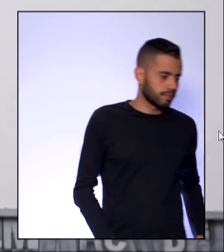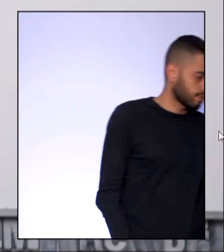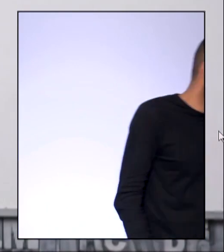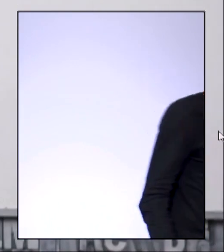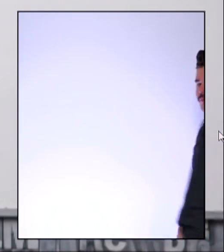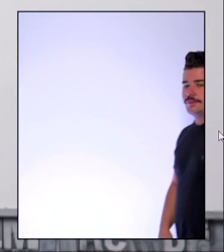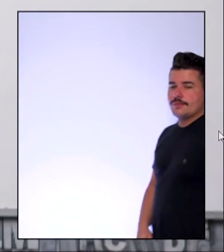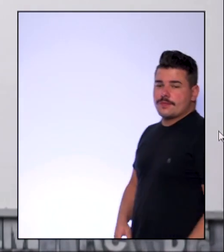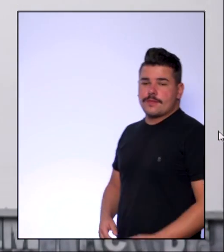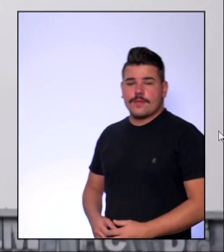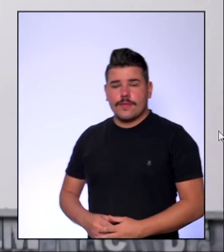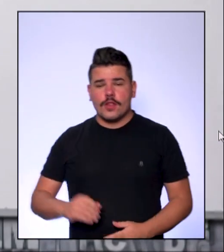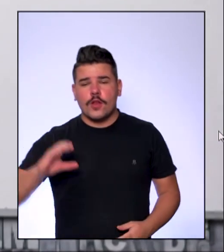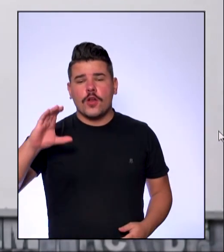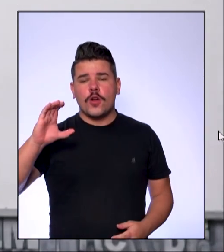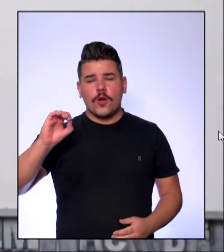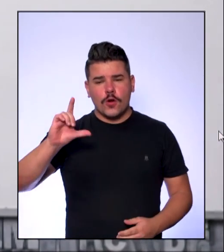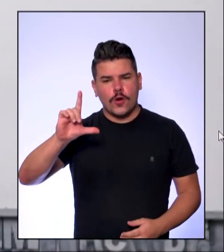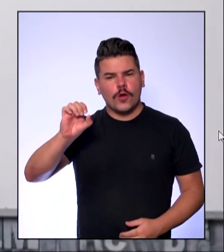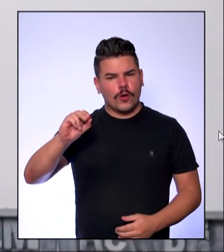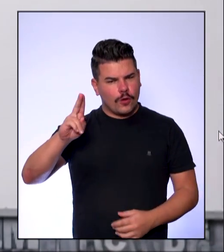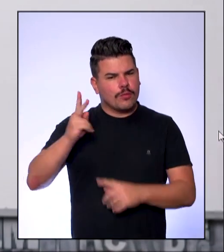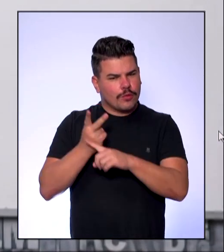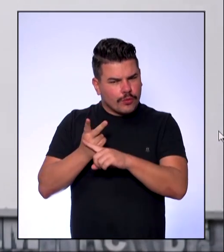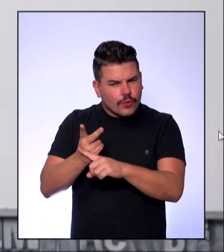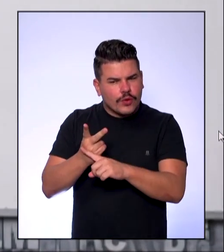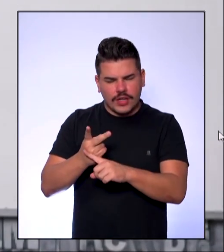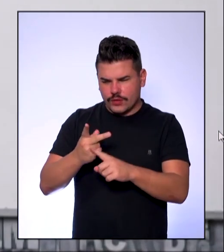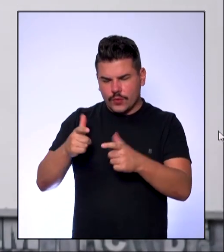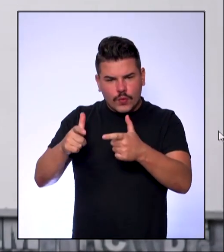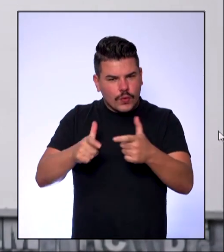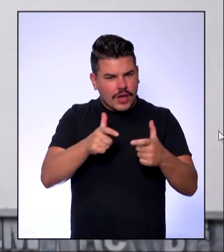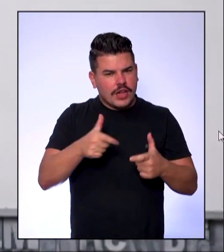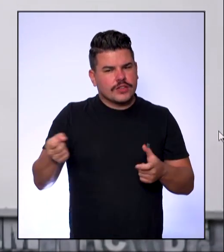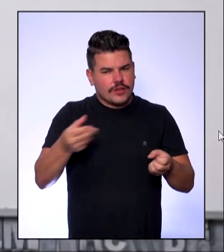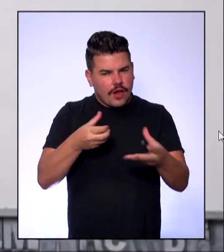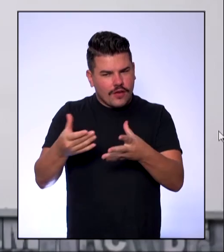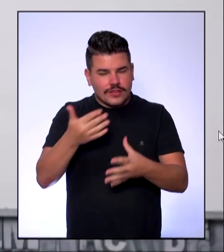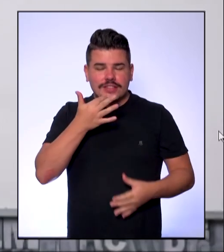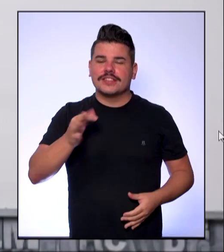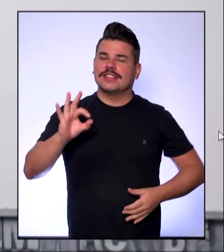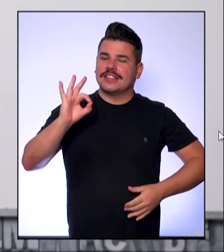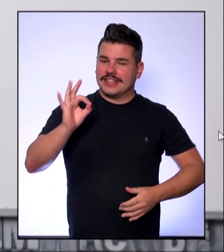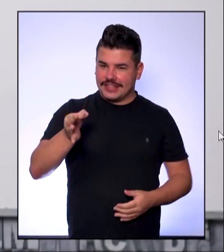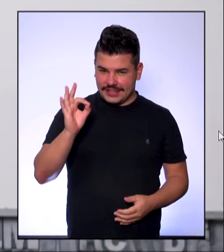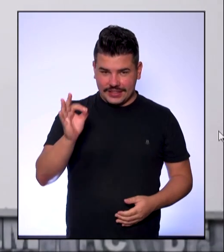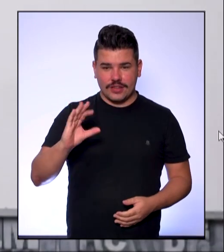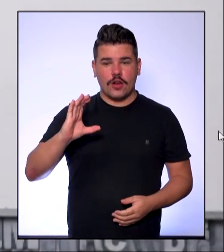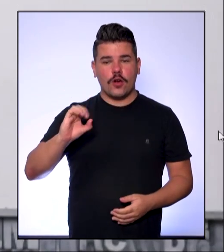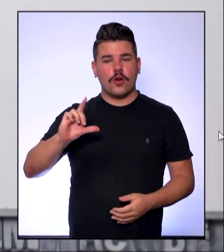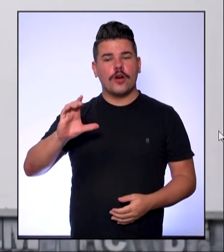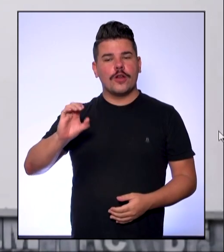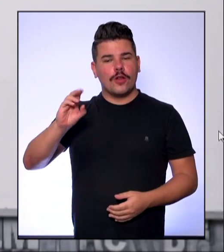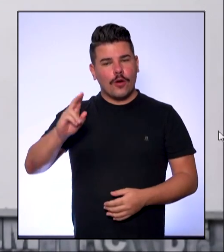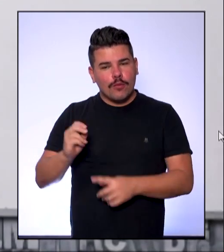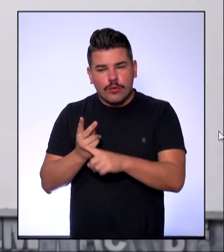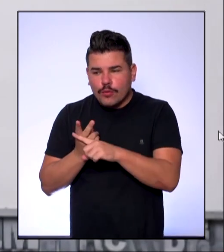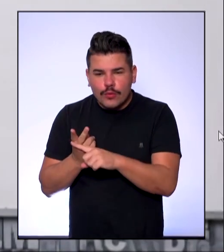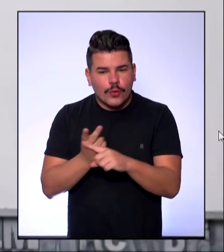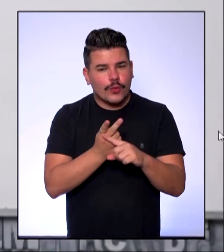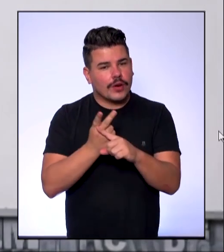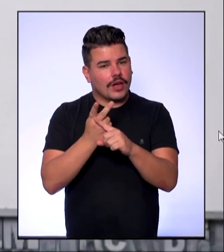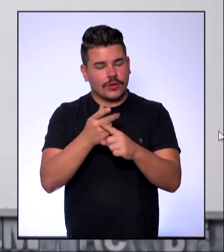Carolina, Colombo estava procurando novas terras? Carolina, sim, ele estava em busca de novas terras. Ele e os irmãos